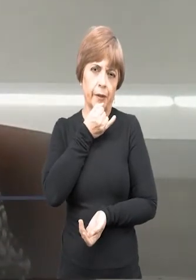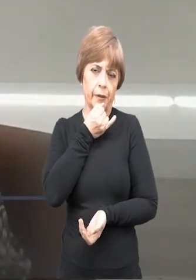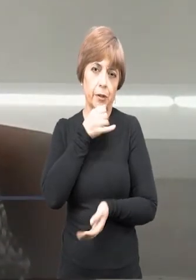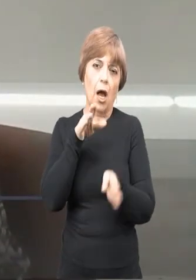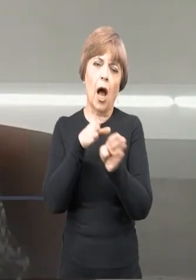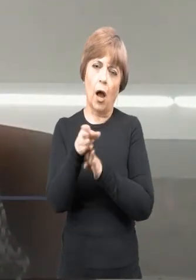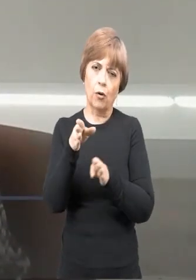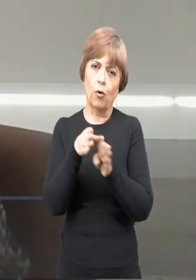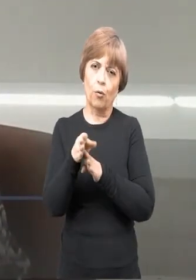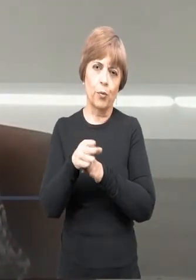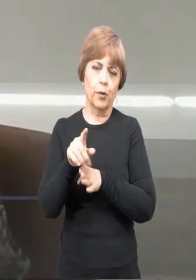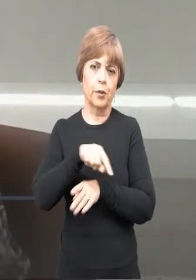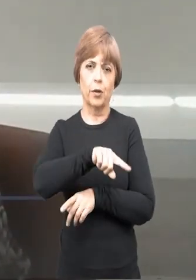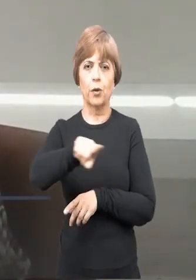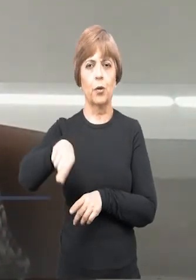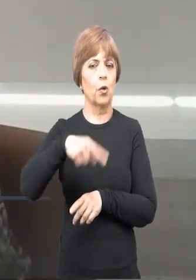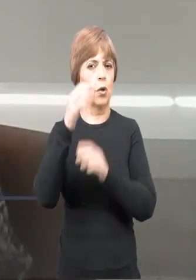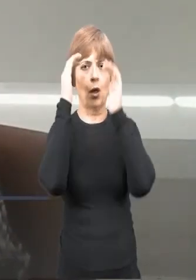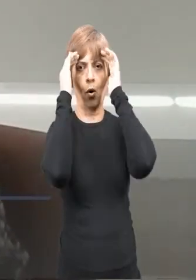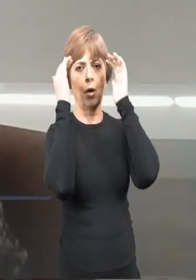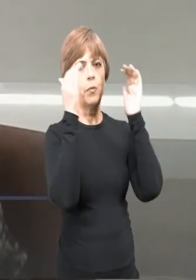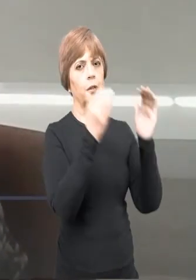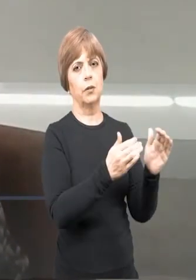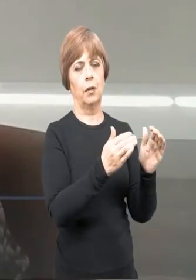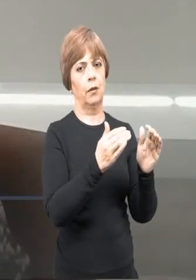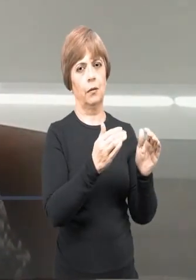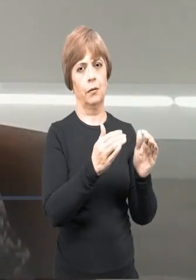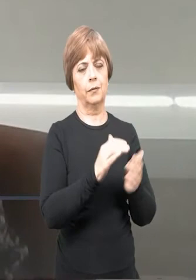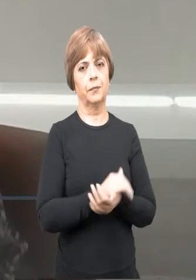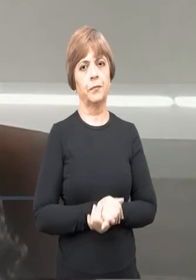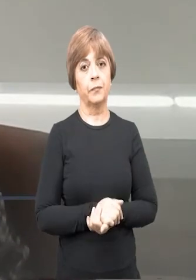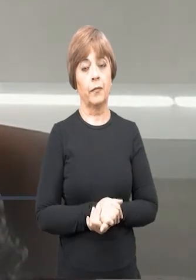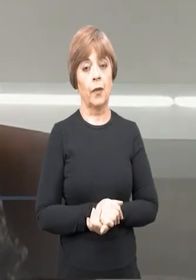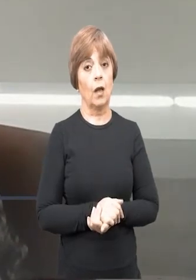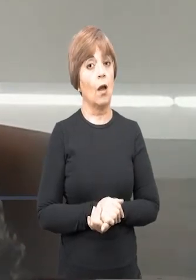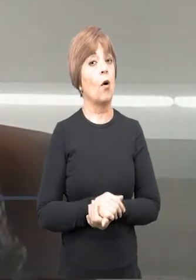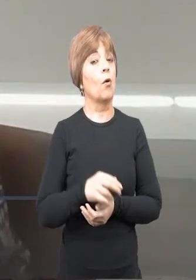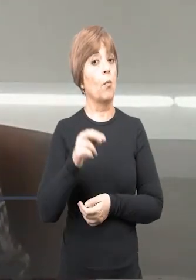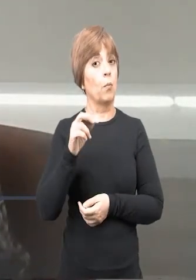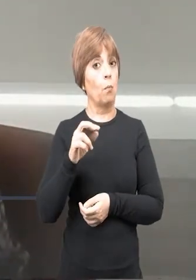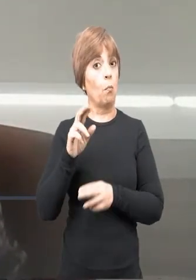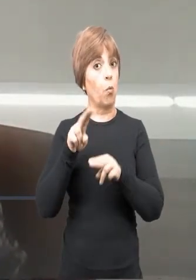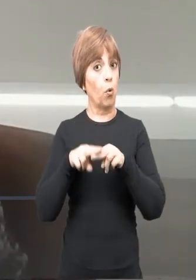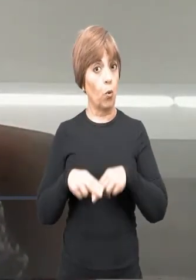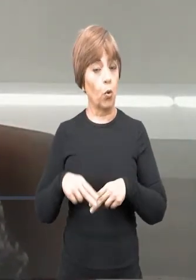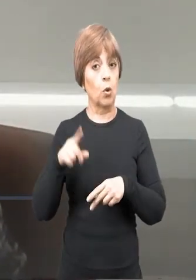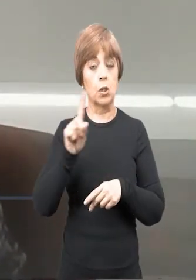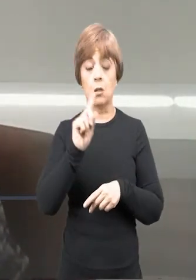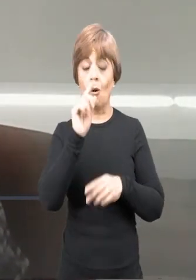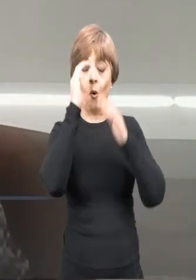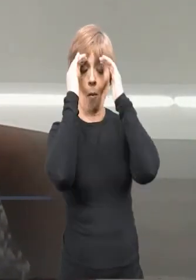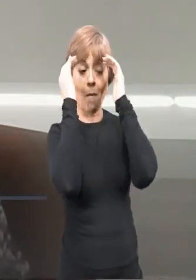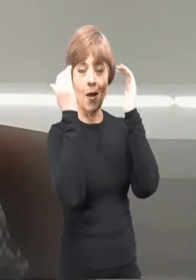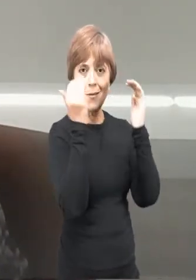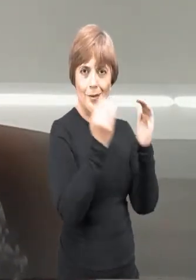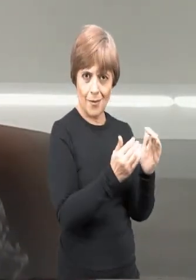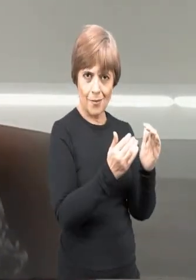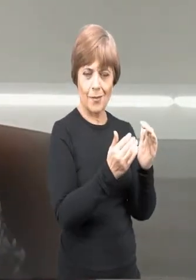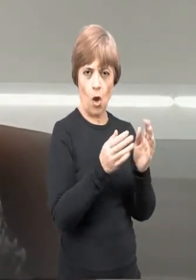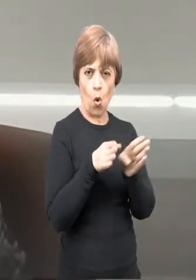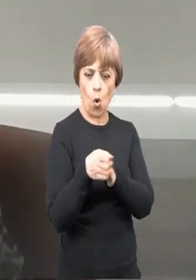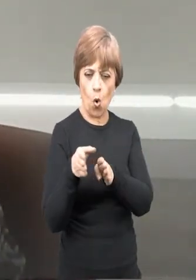não foi respeitada pelo poder público e, em razão do não cumprimento das recomendações, das